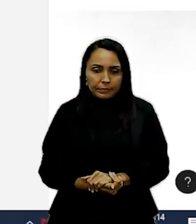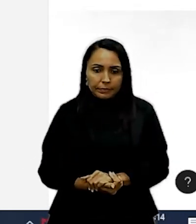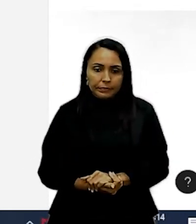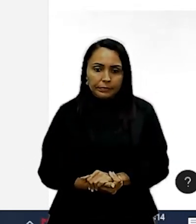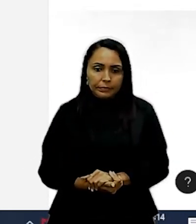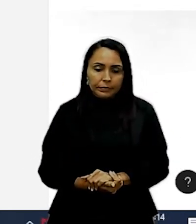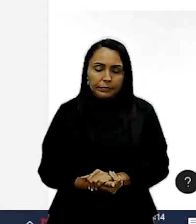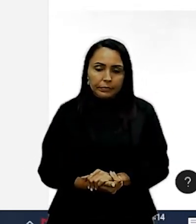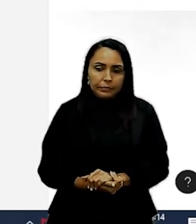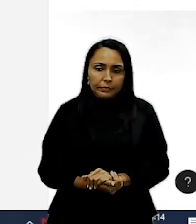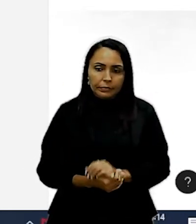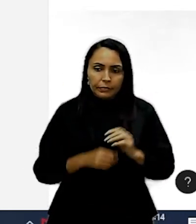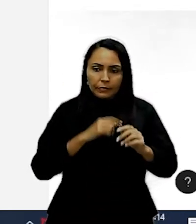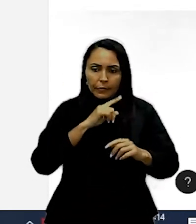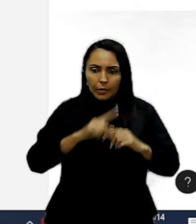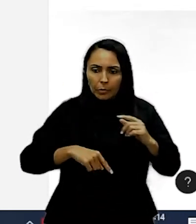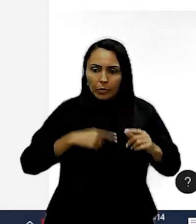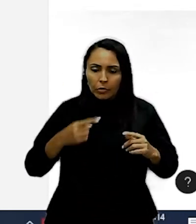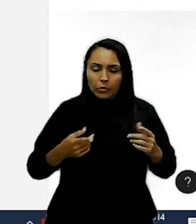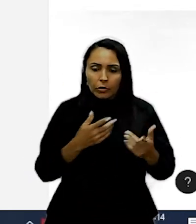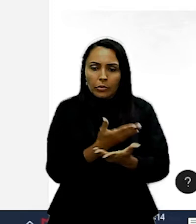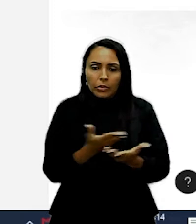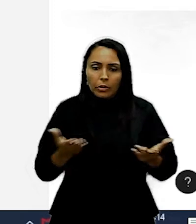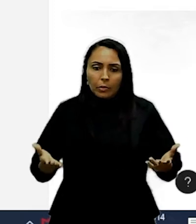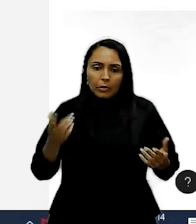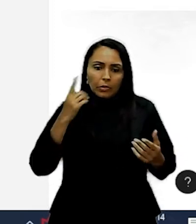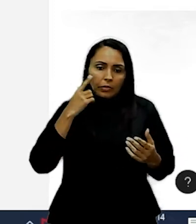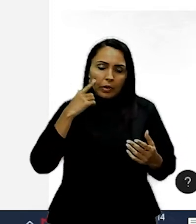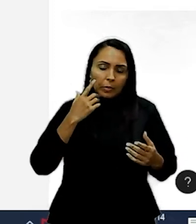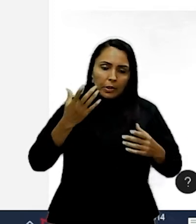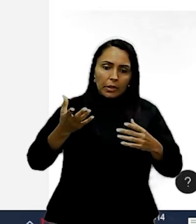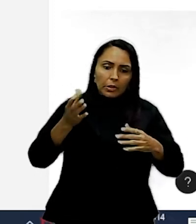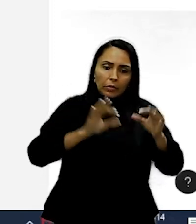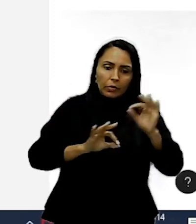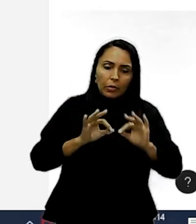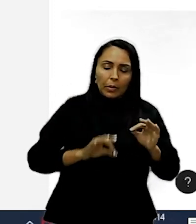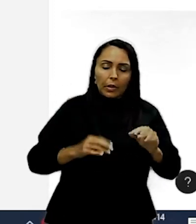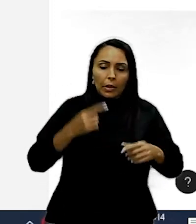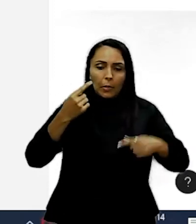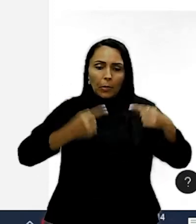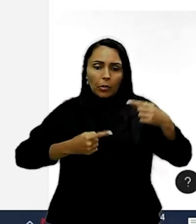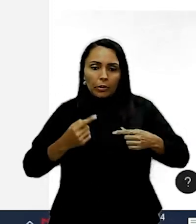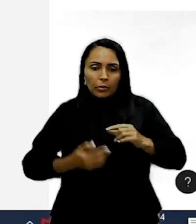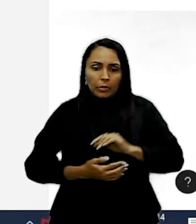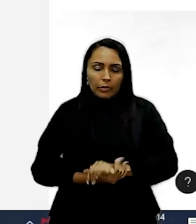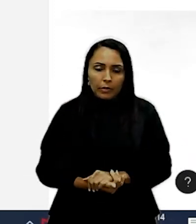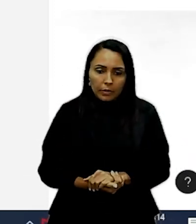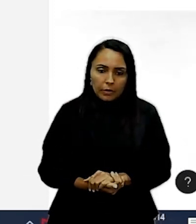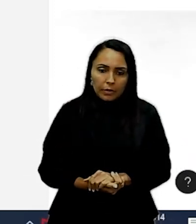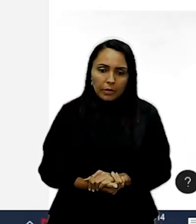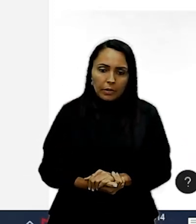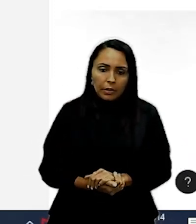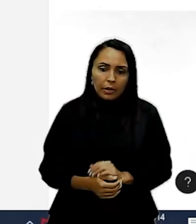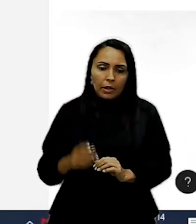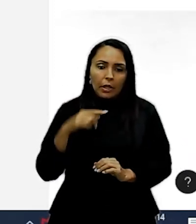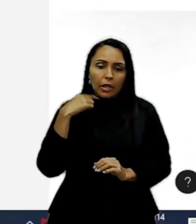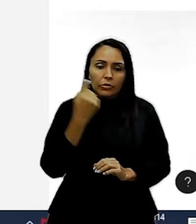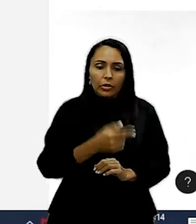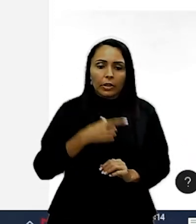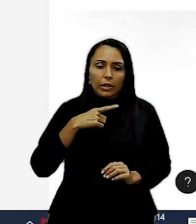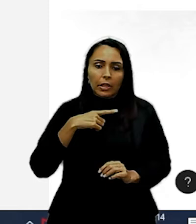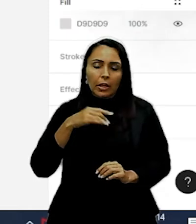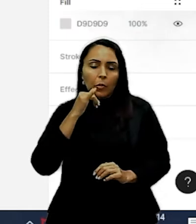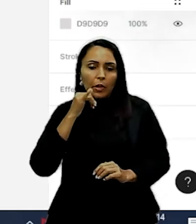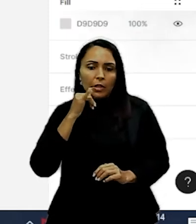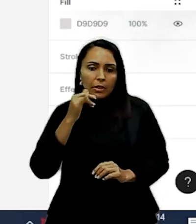Depois, nós temos a nossa ferramenta de seleção de formas e polígonos. Então, aqui a gente pode criar, por exemplo, um